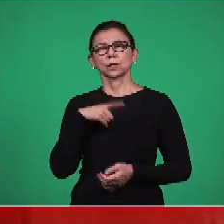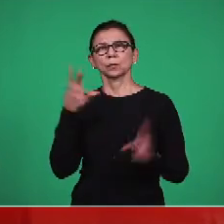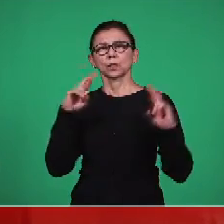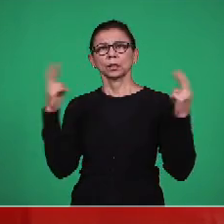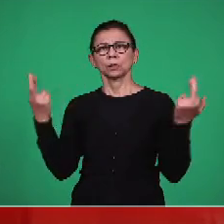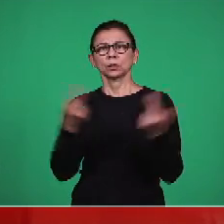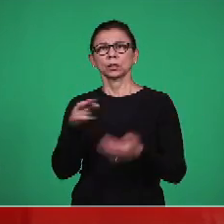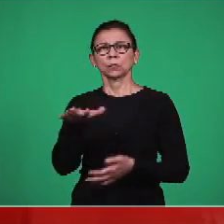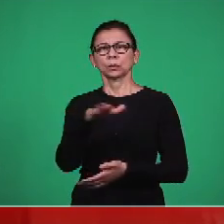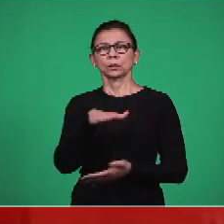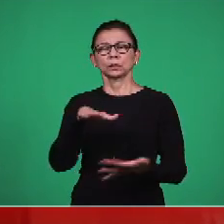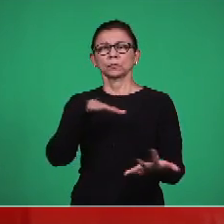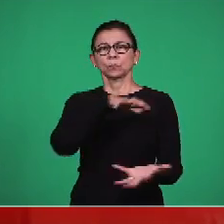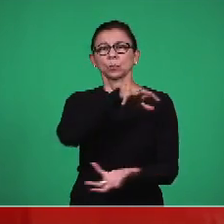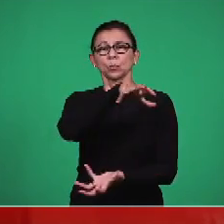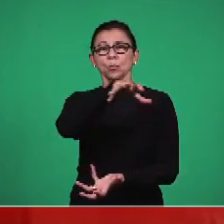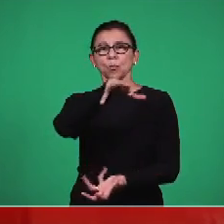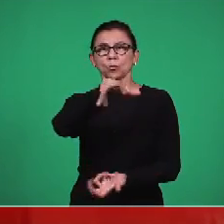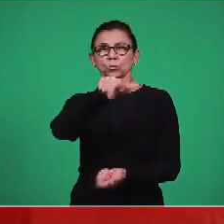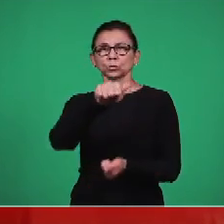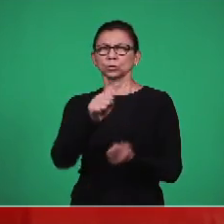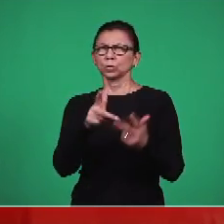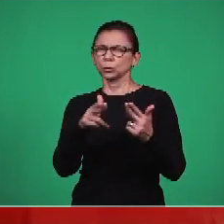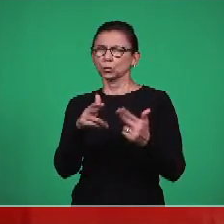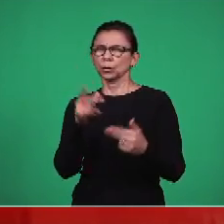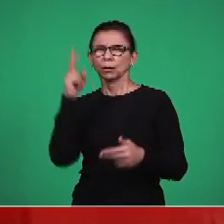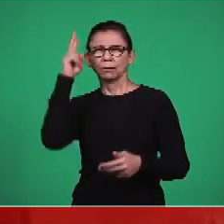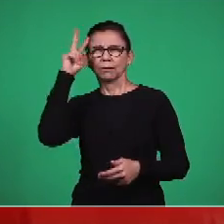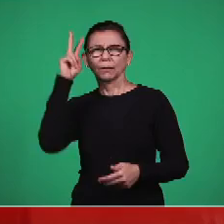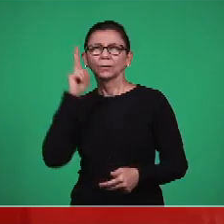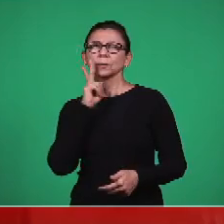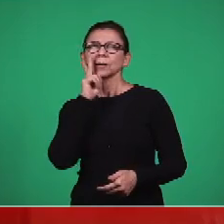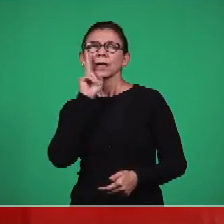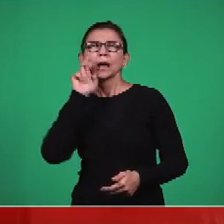à que tivemos com a ceia, que foi